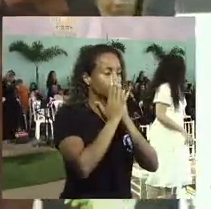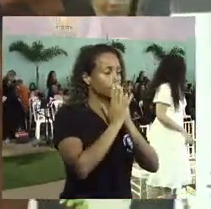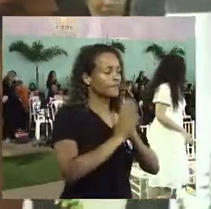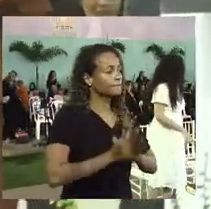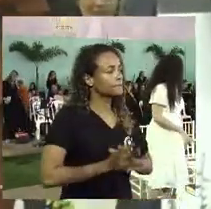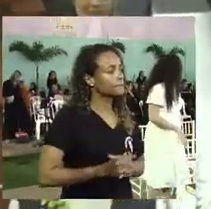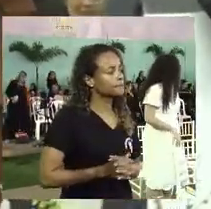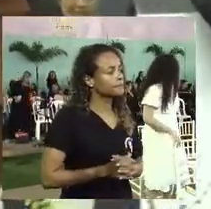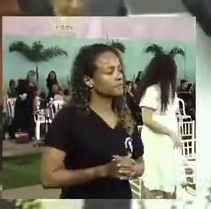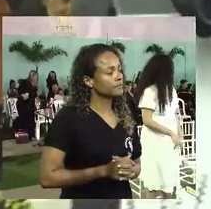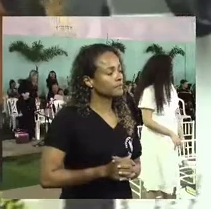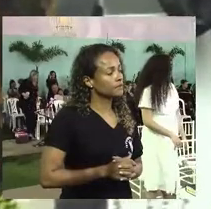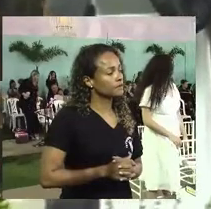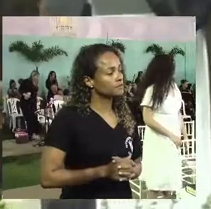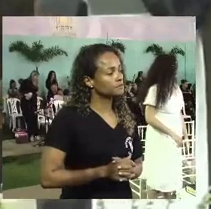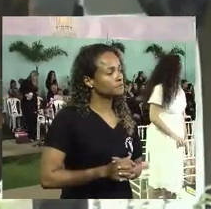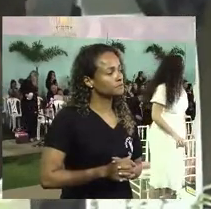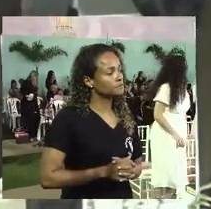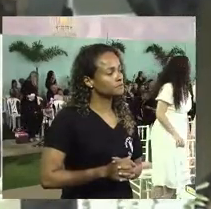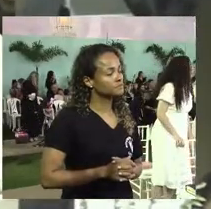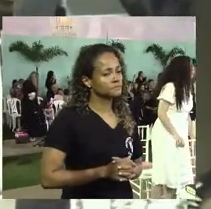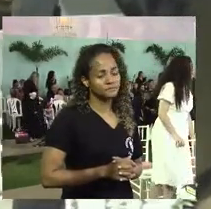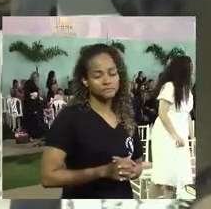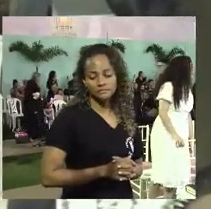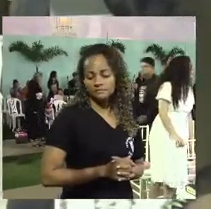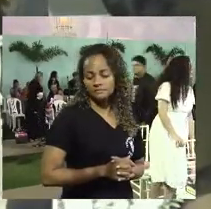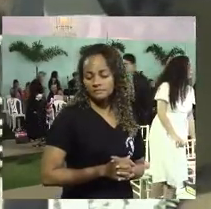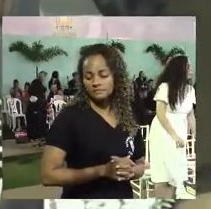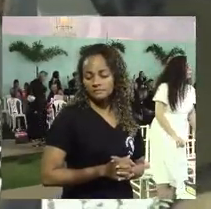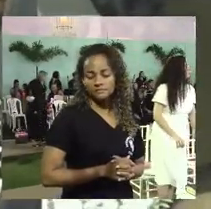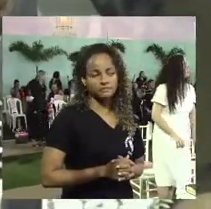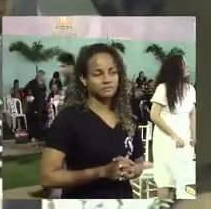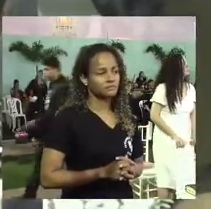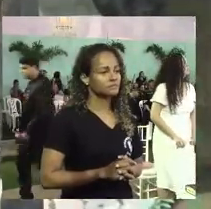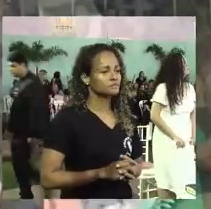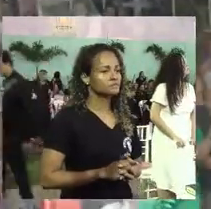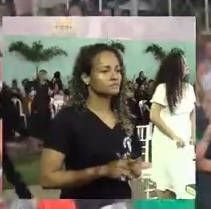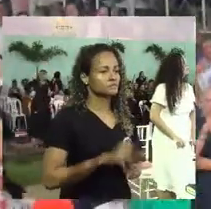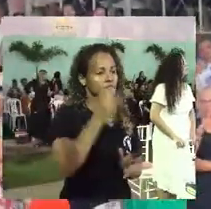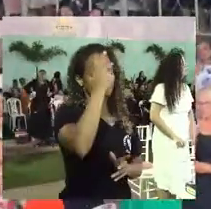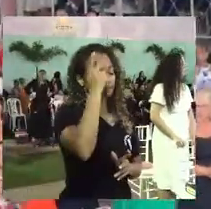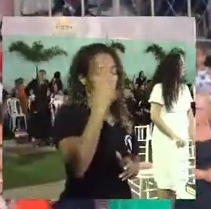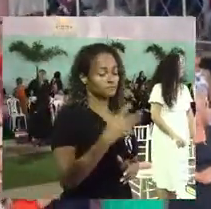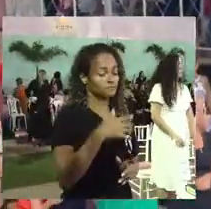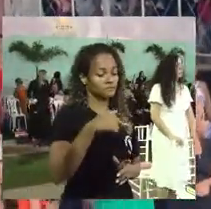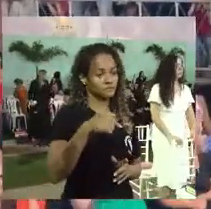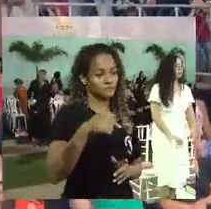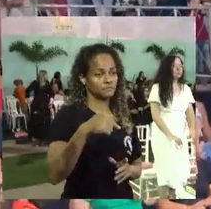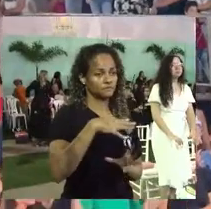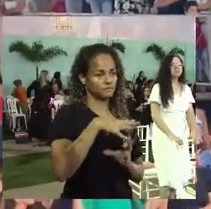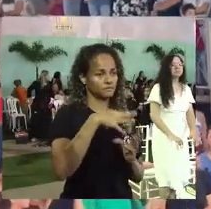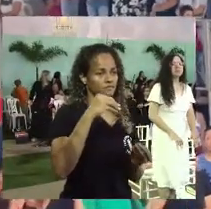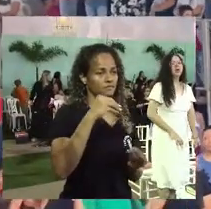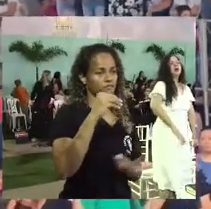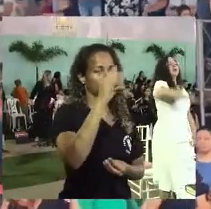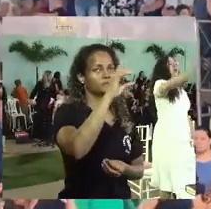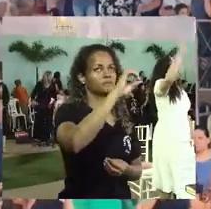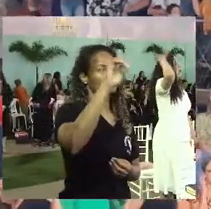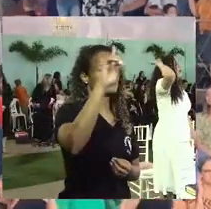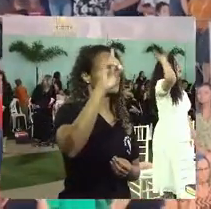9 40 1 4 2 43 44 45 46 almas 47 almas para Jesus